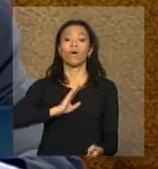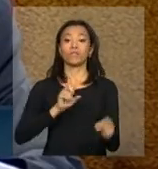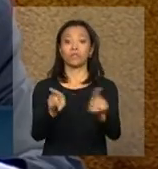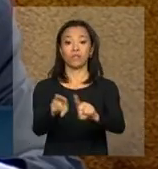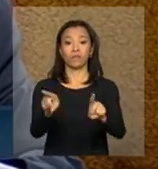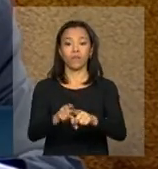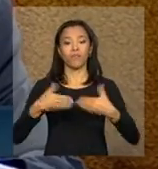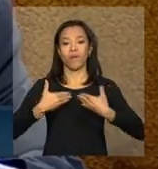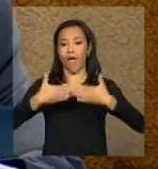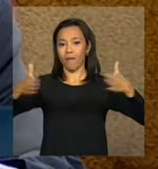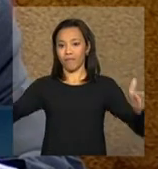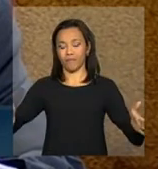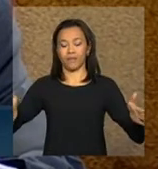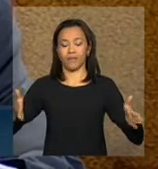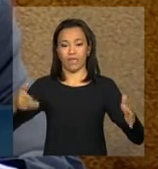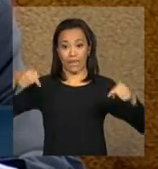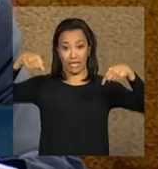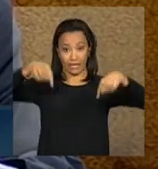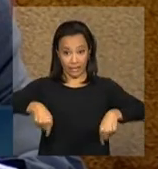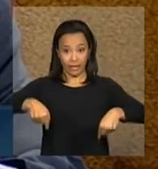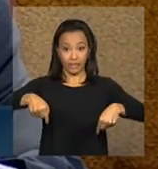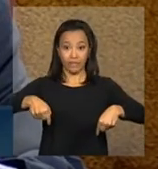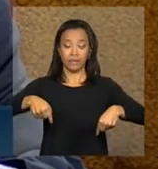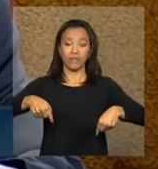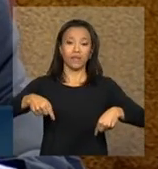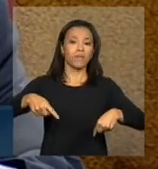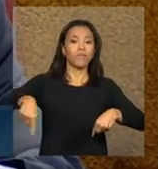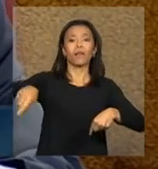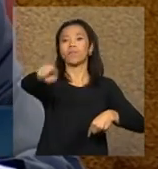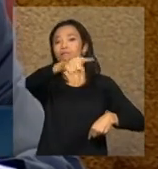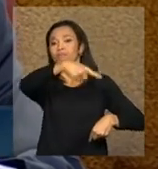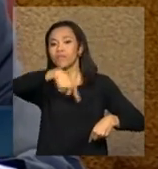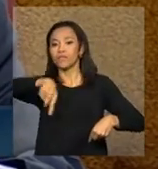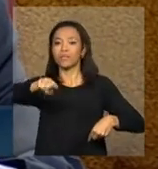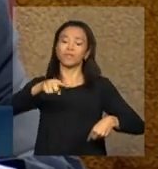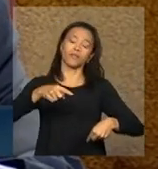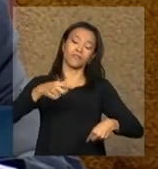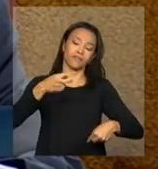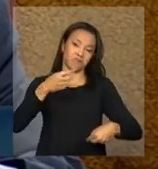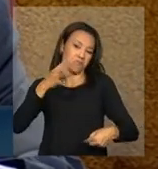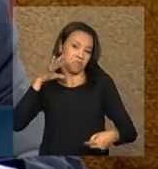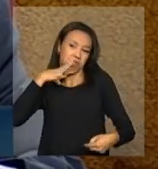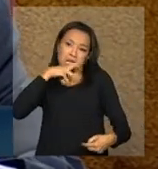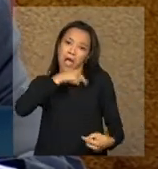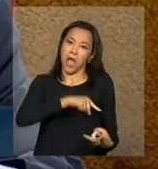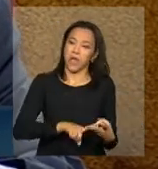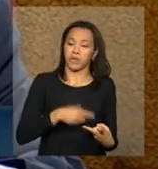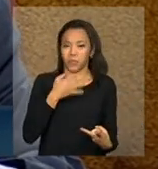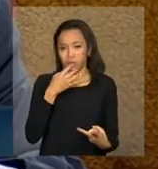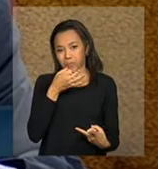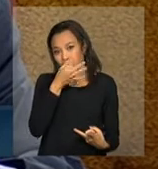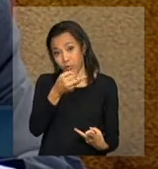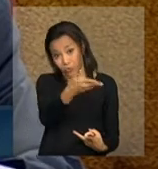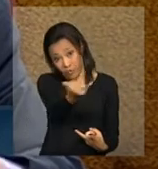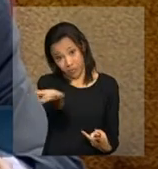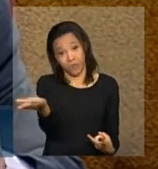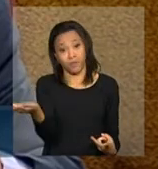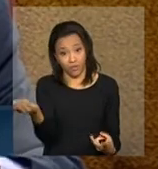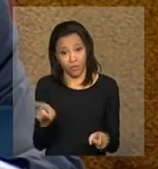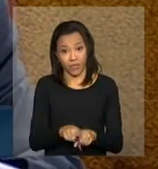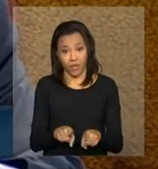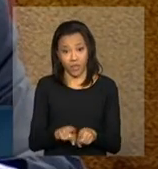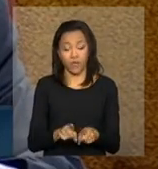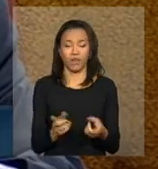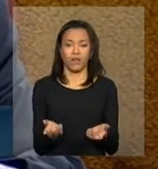abrir a fala para receber as impressões e as críticas de vocês. E, nesse momento